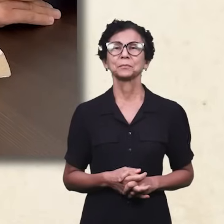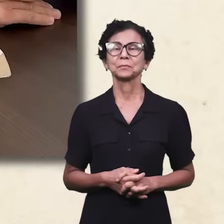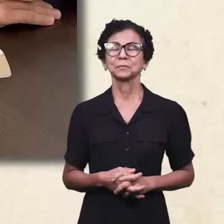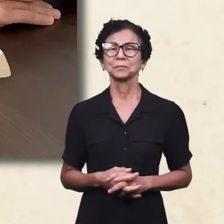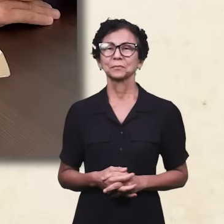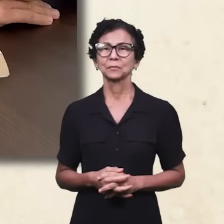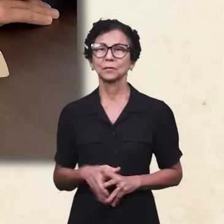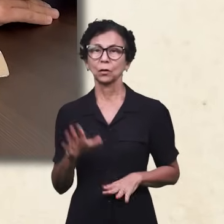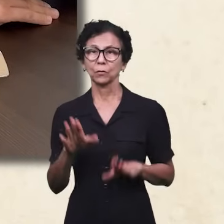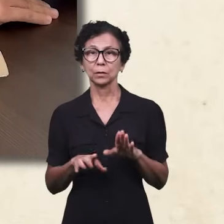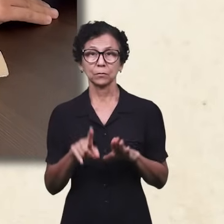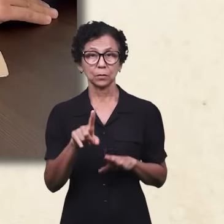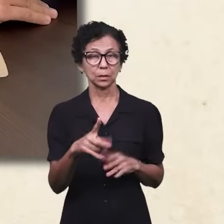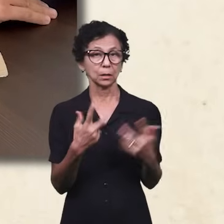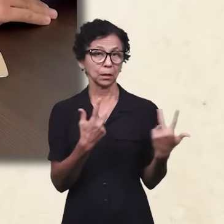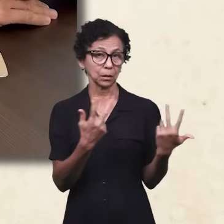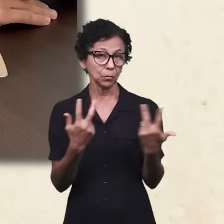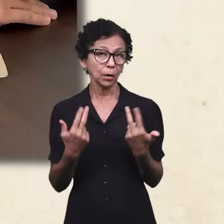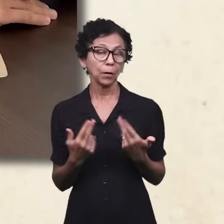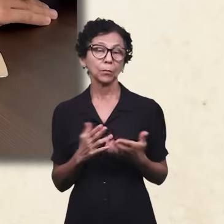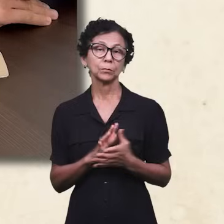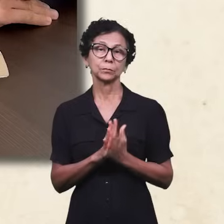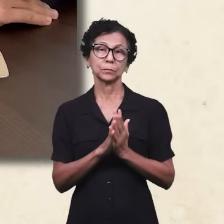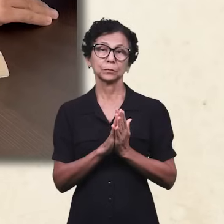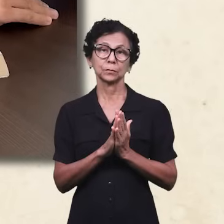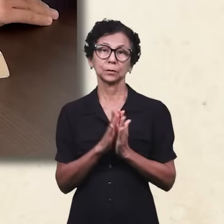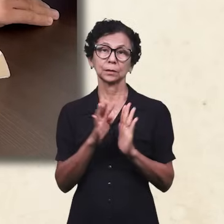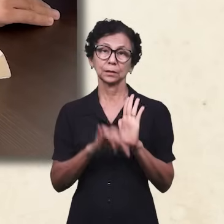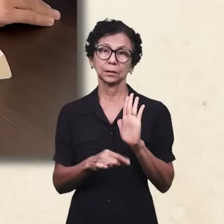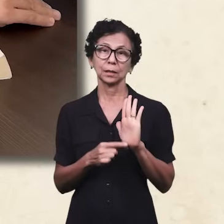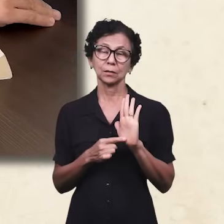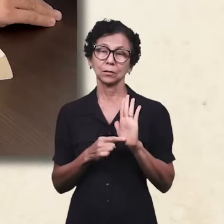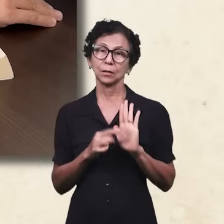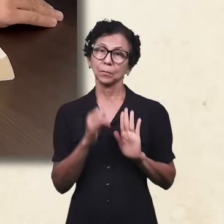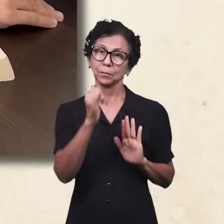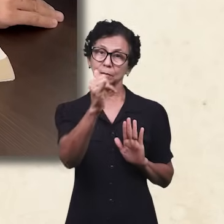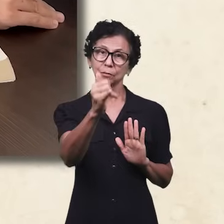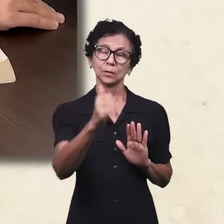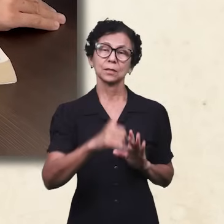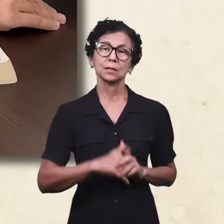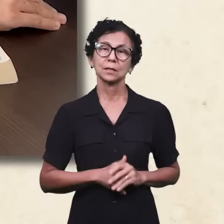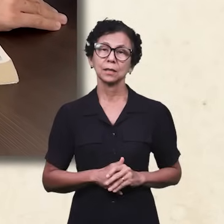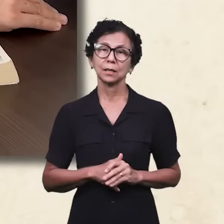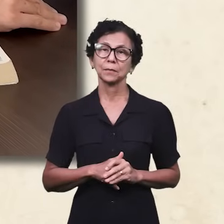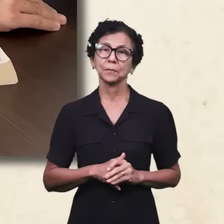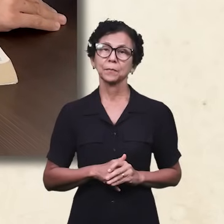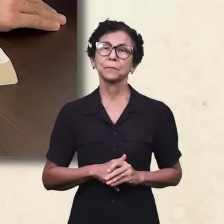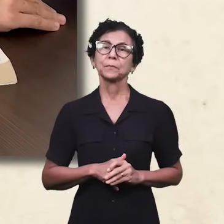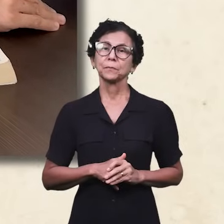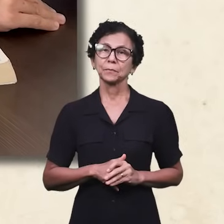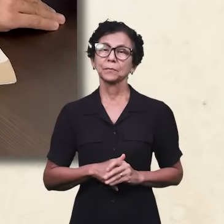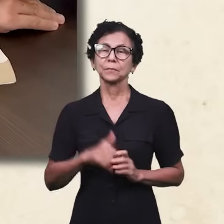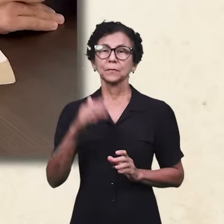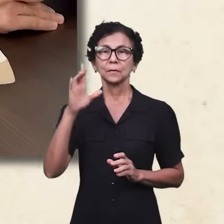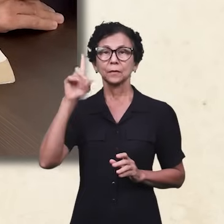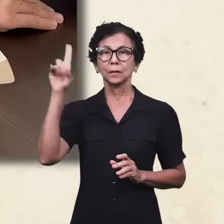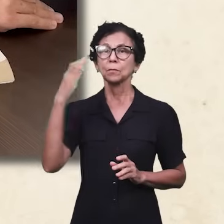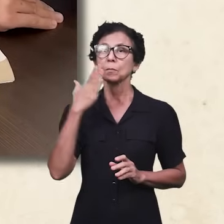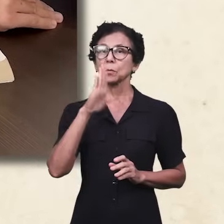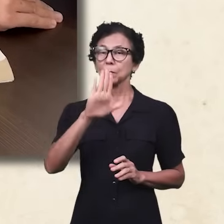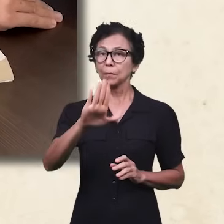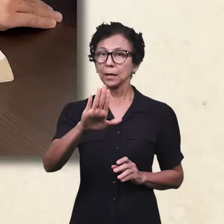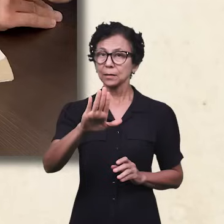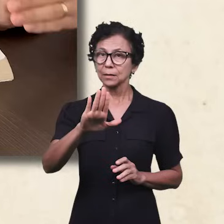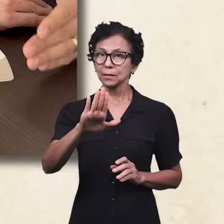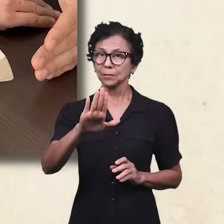assim e essa palavra é para você para que você saiba que há uma promessa de Deus na sua vida